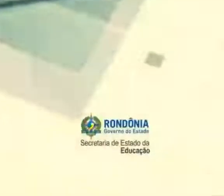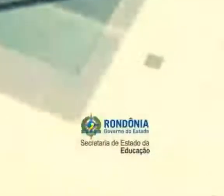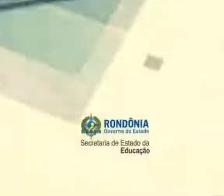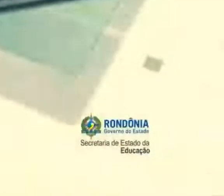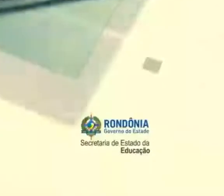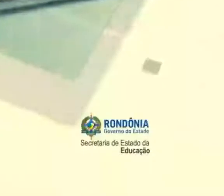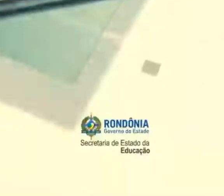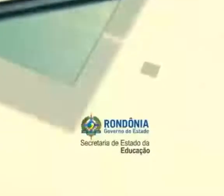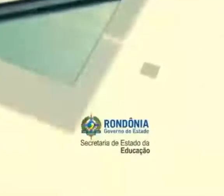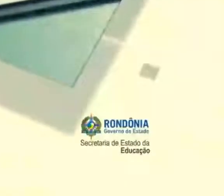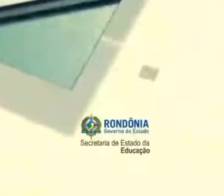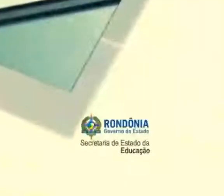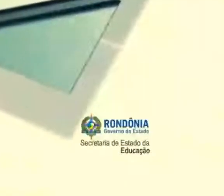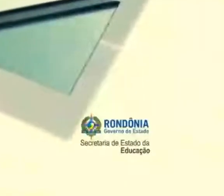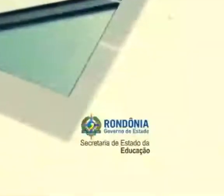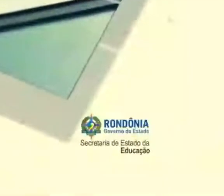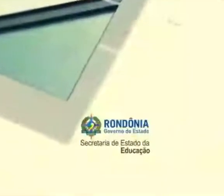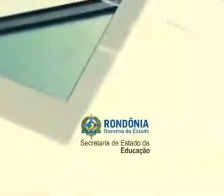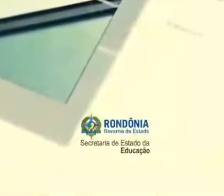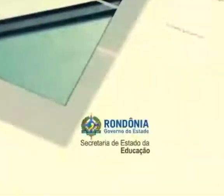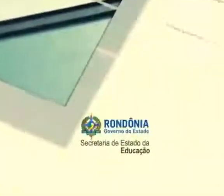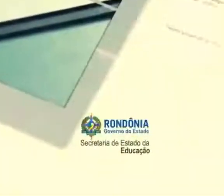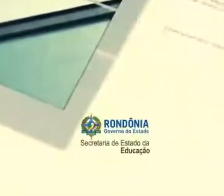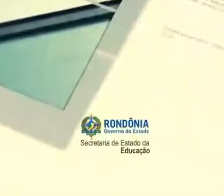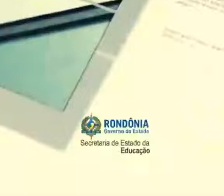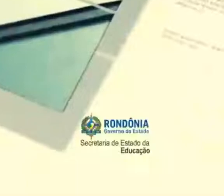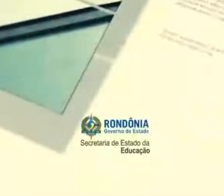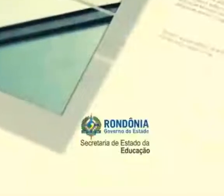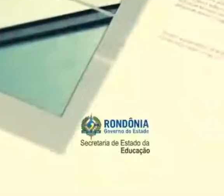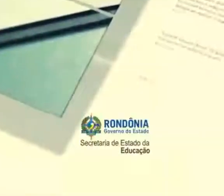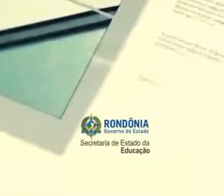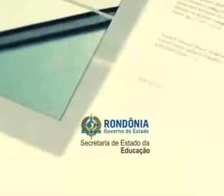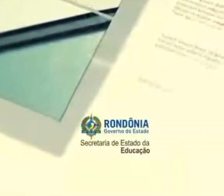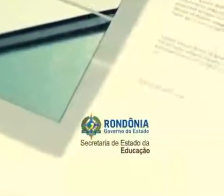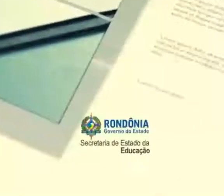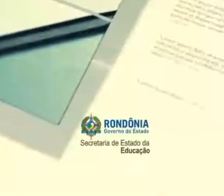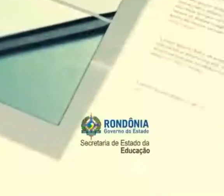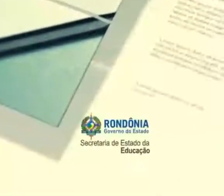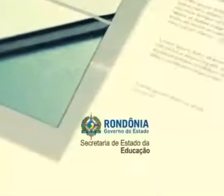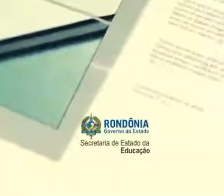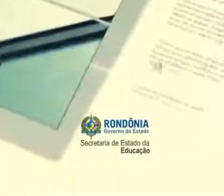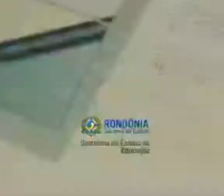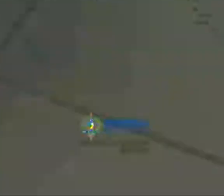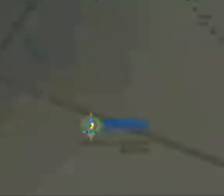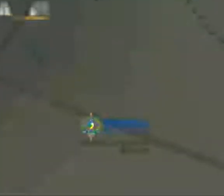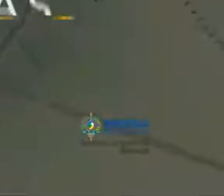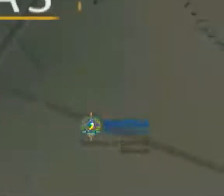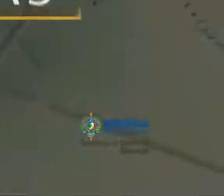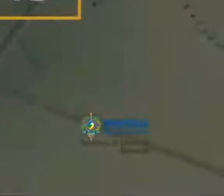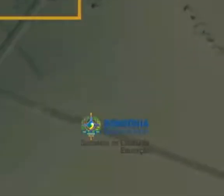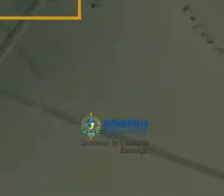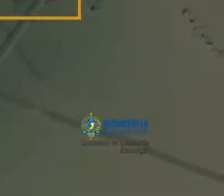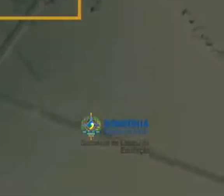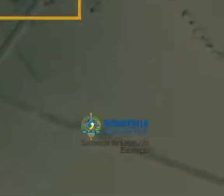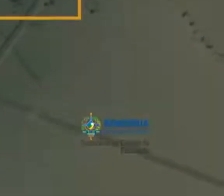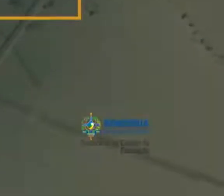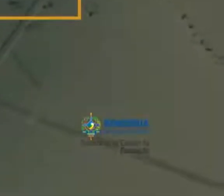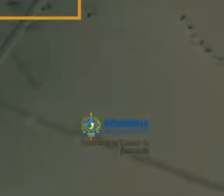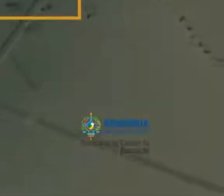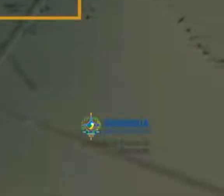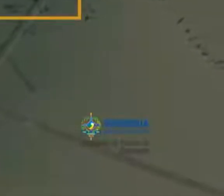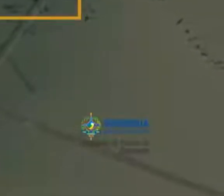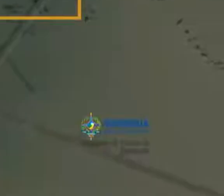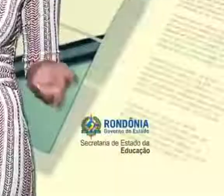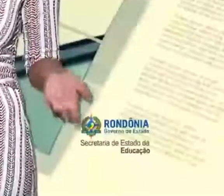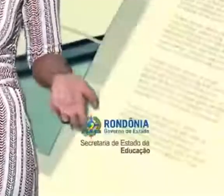fórmulas que resultem de forma rápida aos seus valores. Sabendo que mesmo em um universo de números complexos, nenhuma das resoluções fica